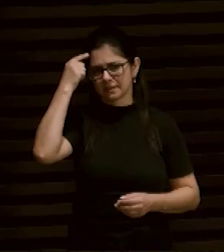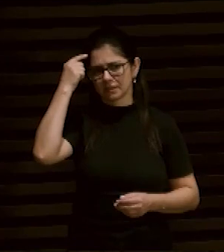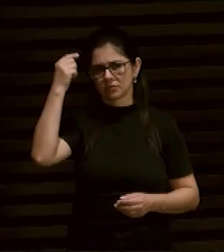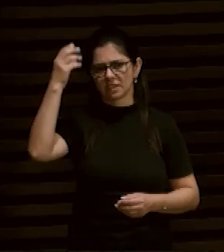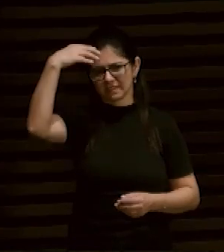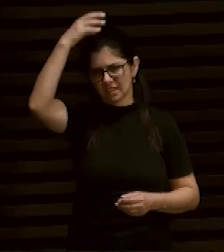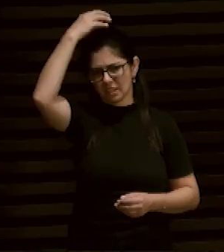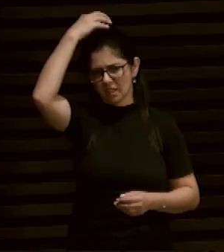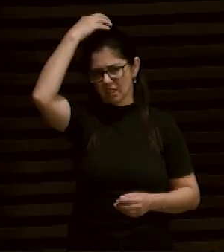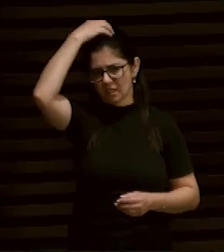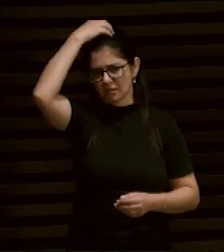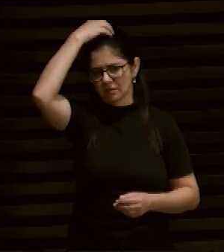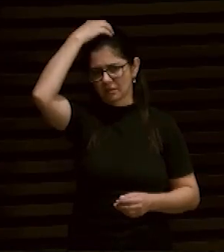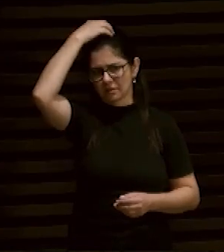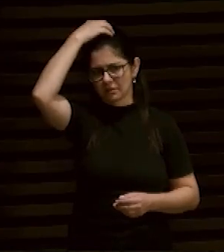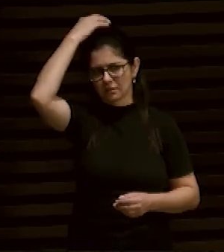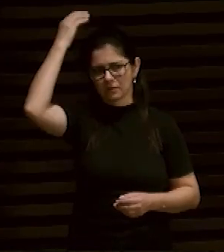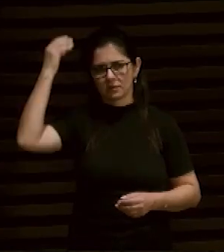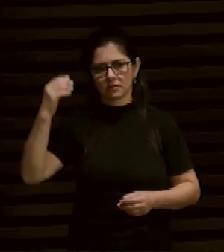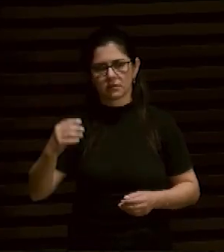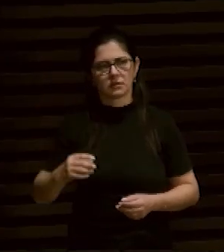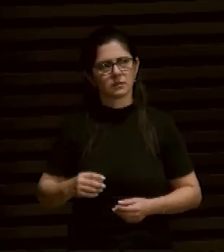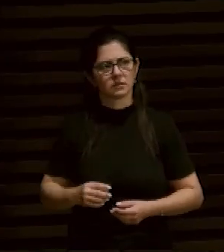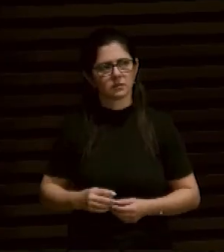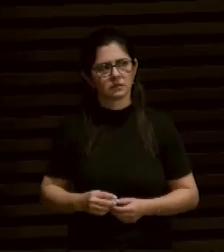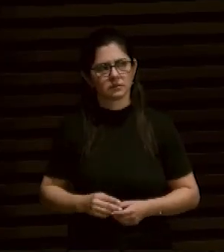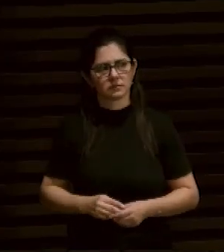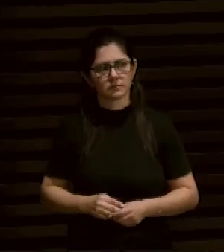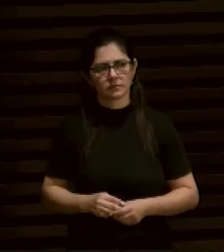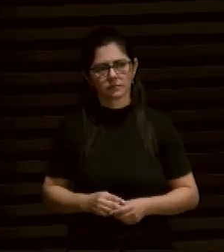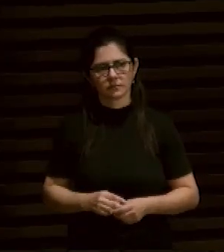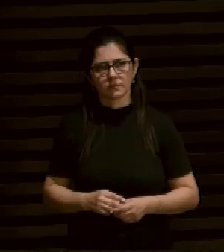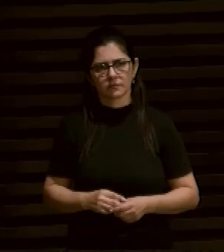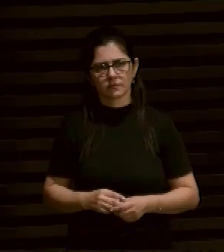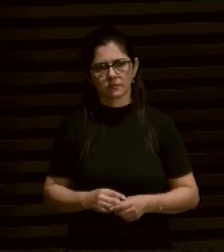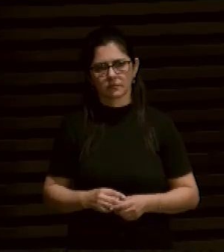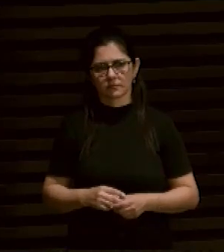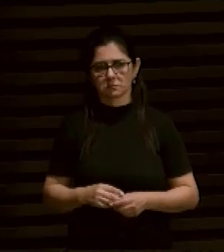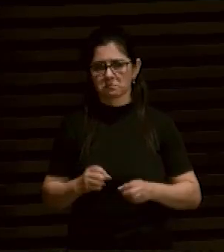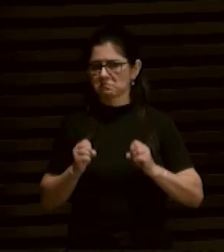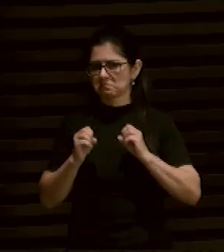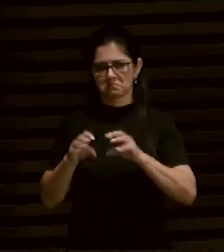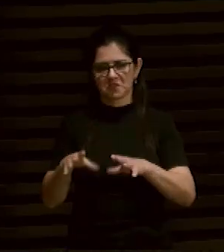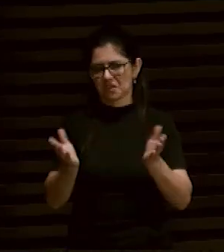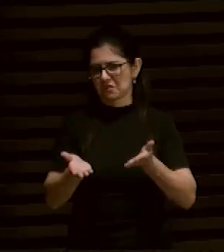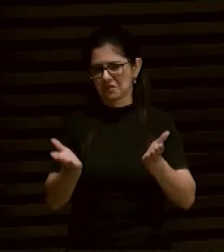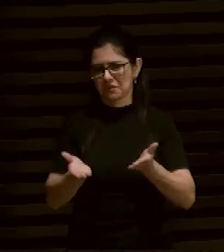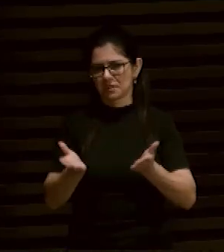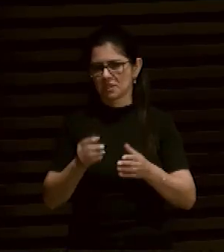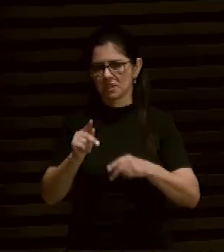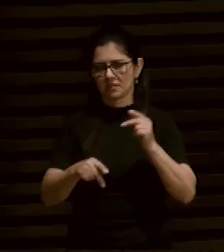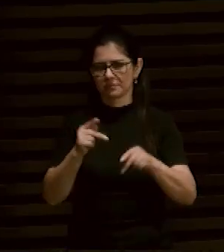rechaçado, porque hoje em dia a forma como os animais são tratados, você sabe disso, né? Hoje em dia cachorro ele tem bipolaridade, cachorro sofre de